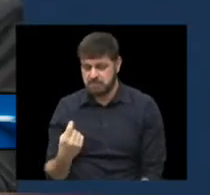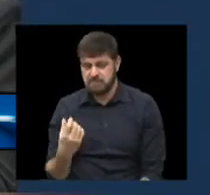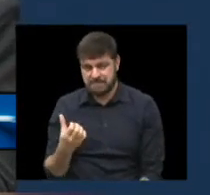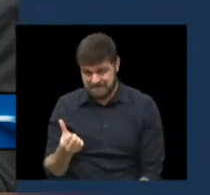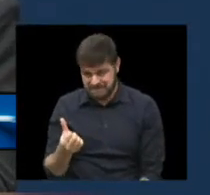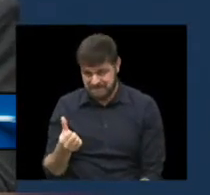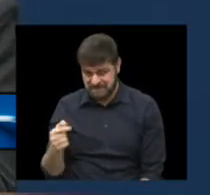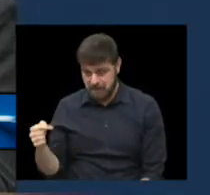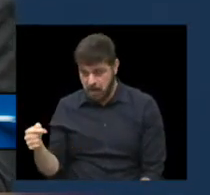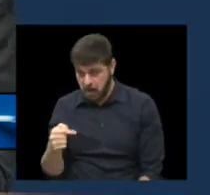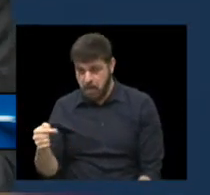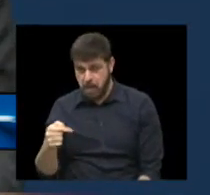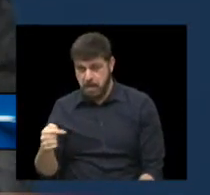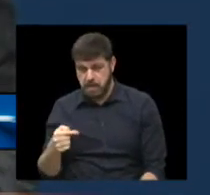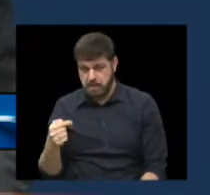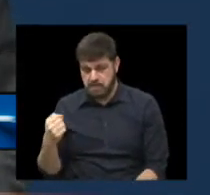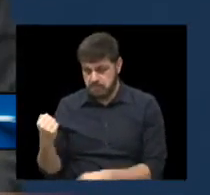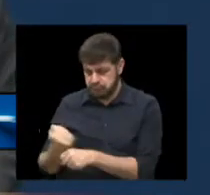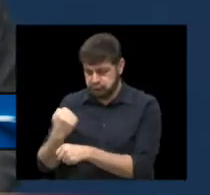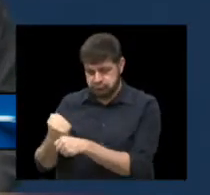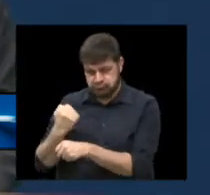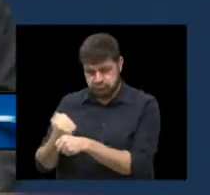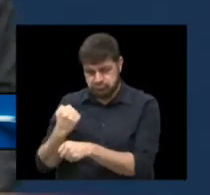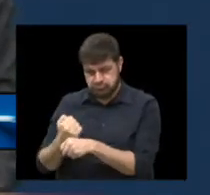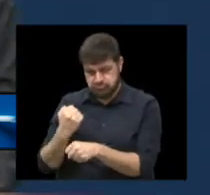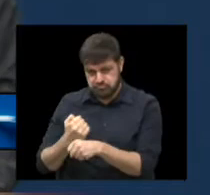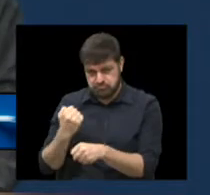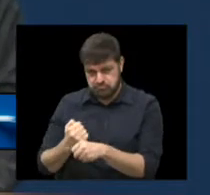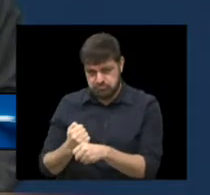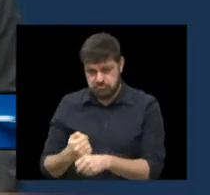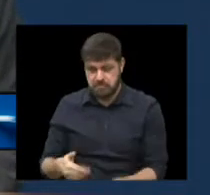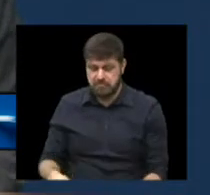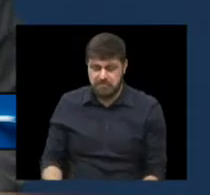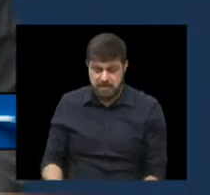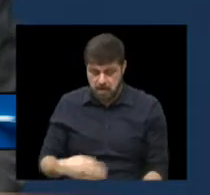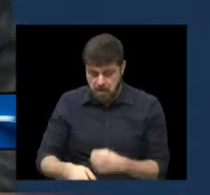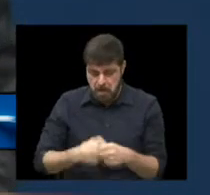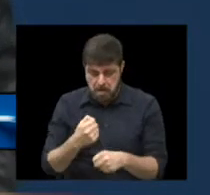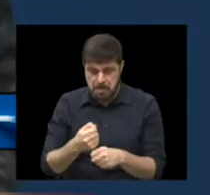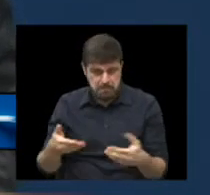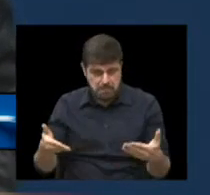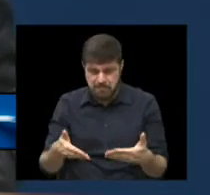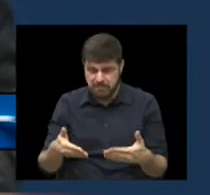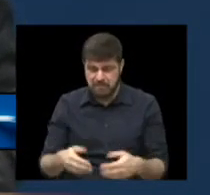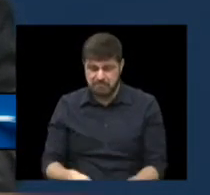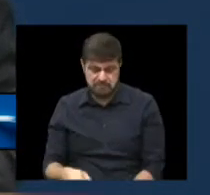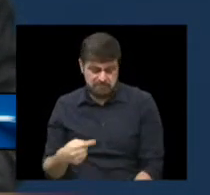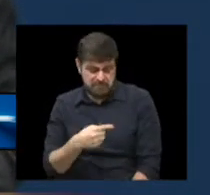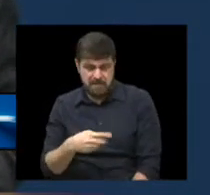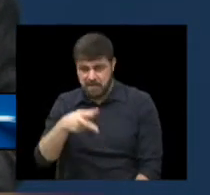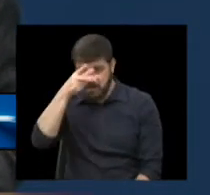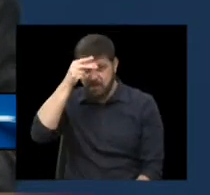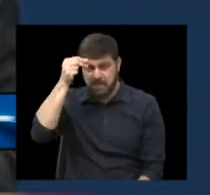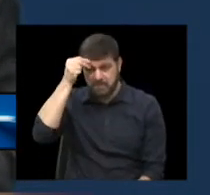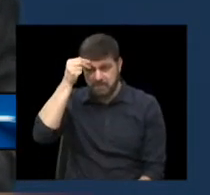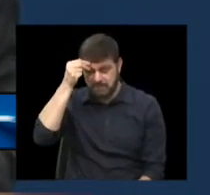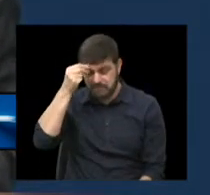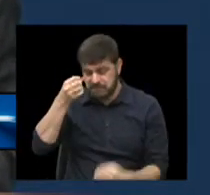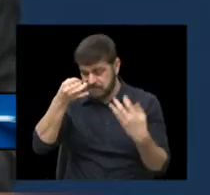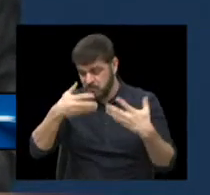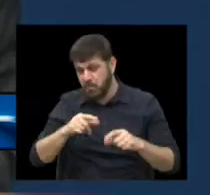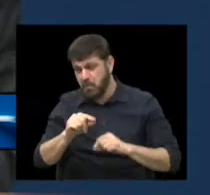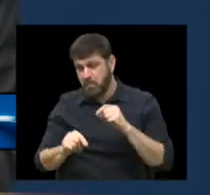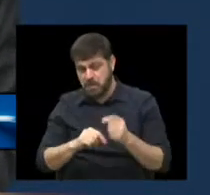que os trabalhos começariam na metade deste ano. Mas, segundo a administração municipal, enquanto o documento